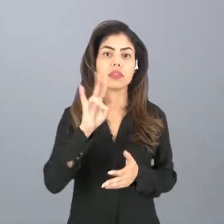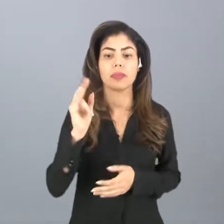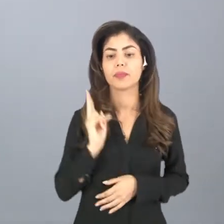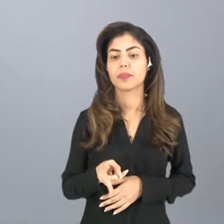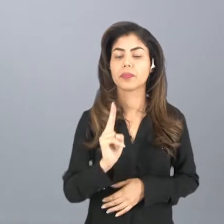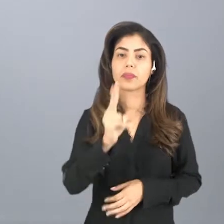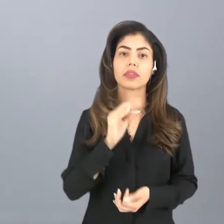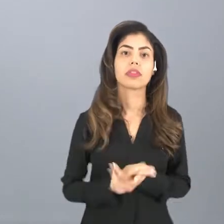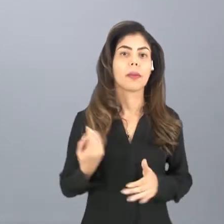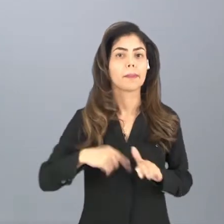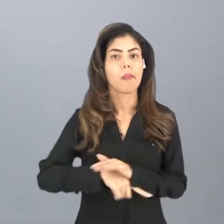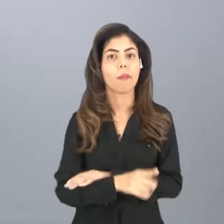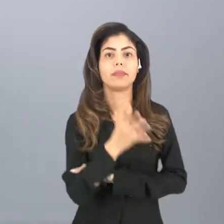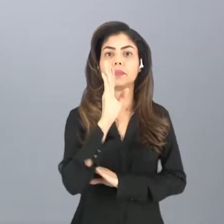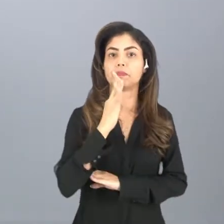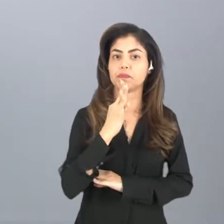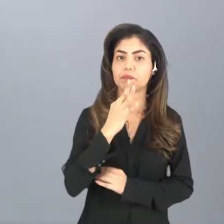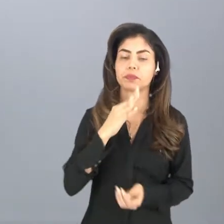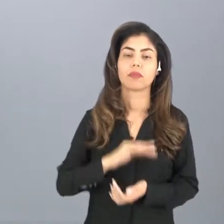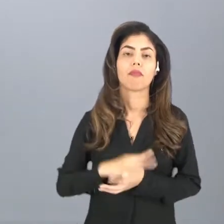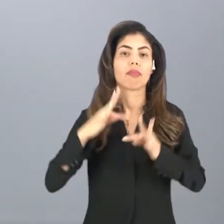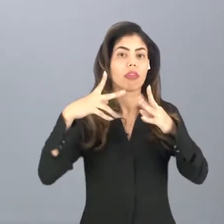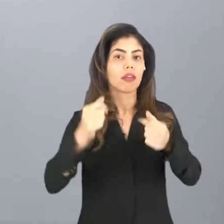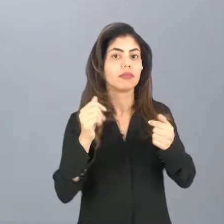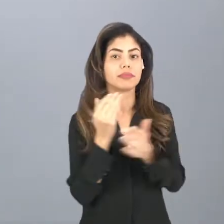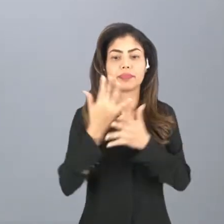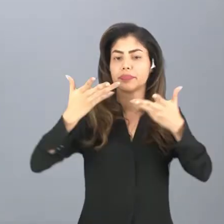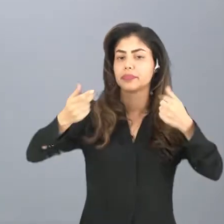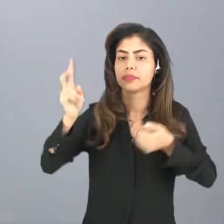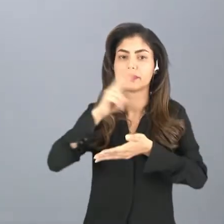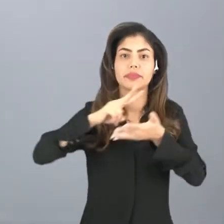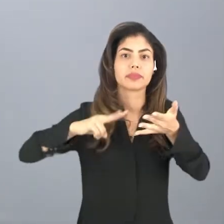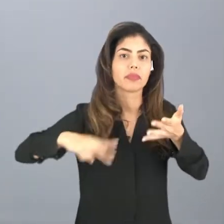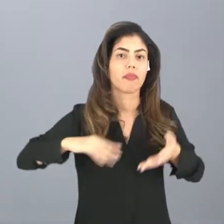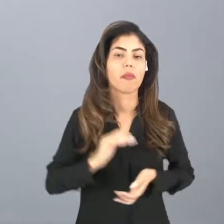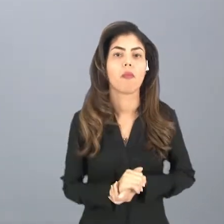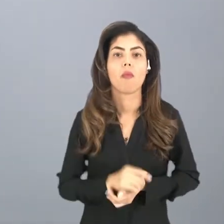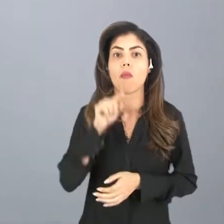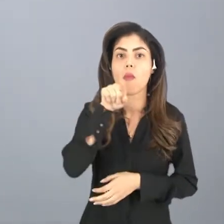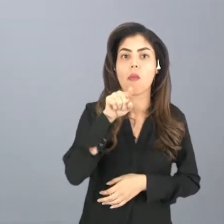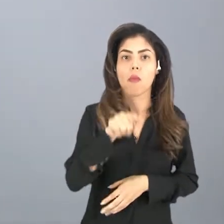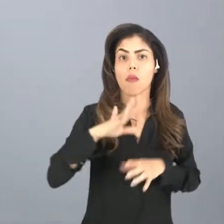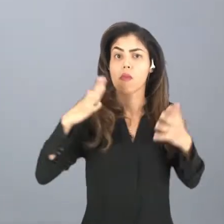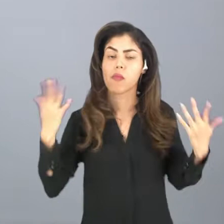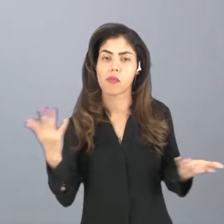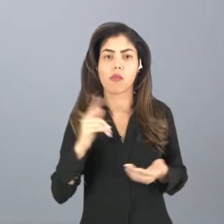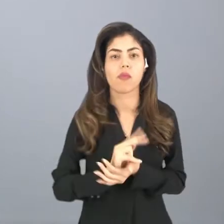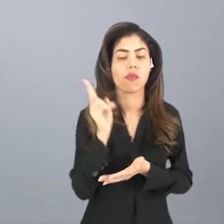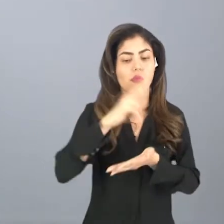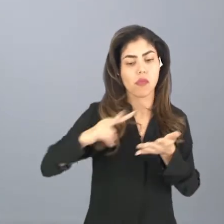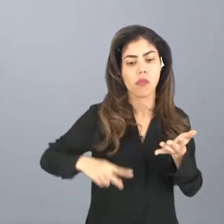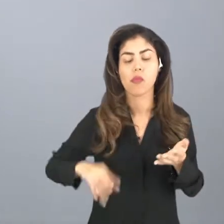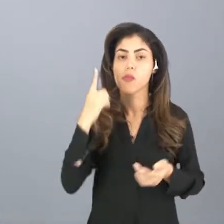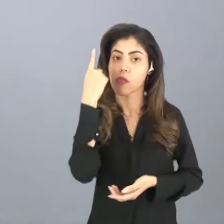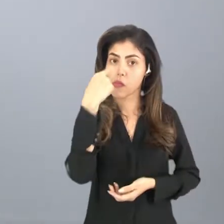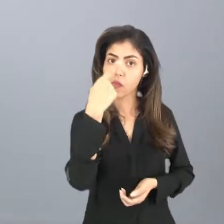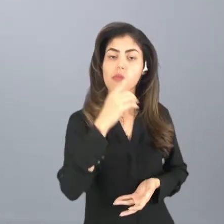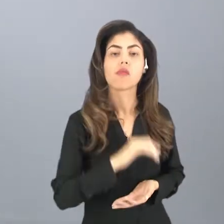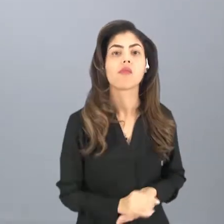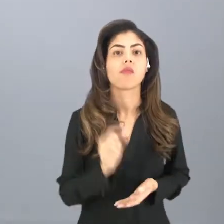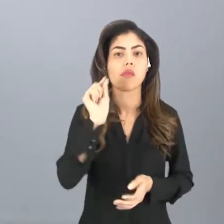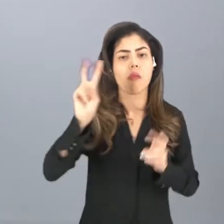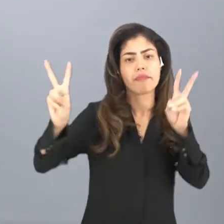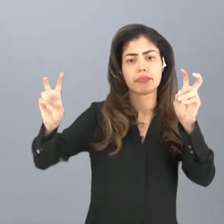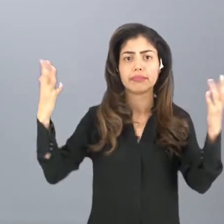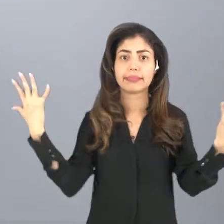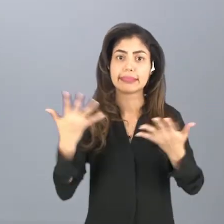a aprofundar nossos conhecimentos relacionados à habilidade de leitura, certo? E aí, especificamente, a habilidade da leitura em língua espanhola. E o